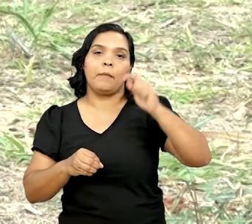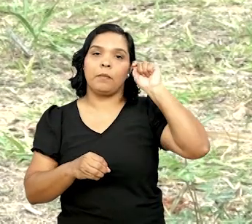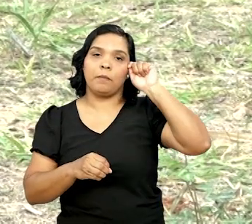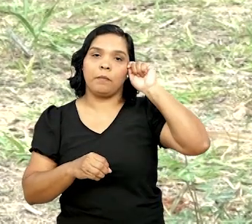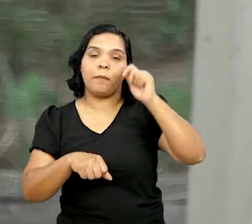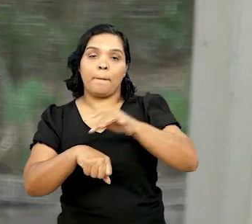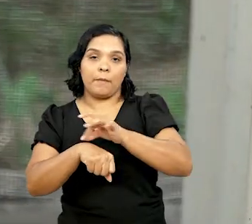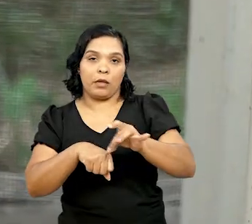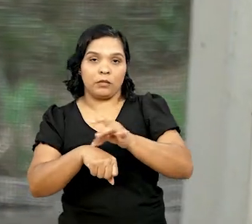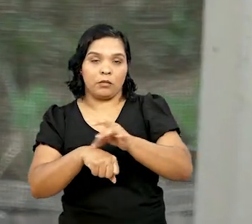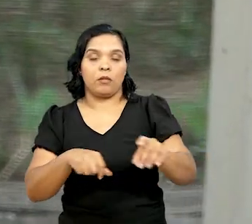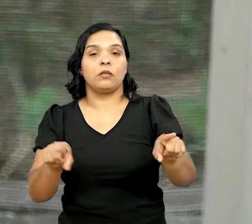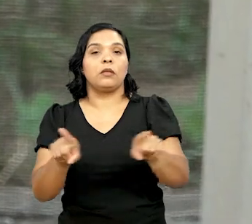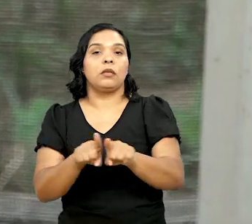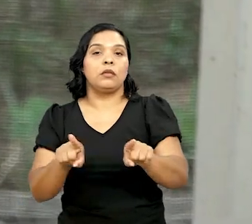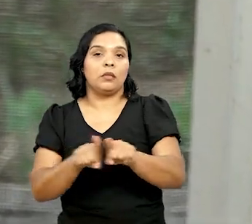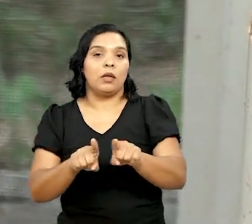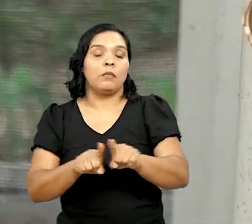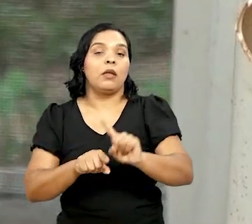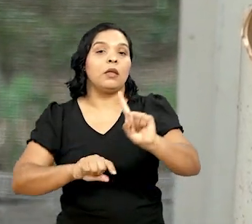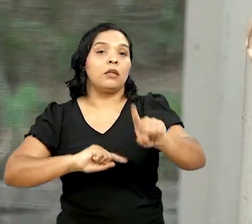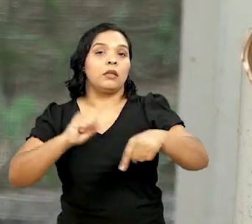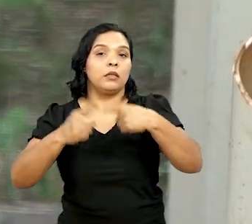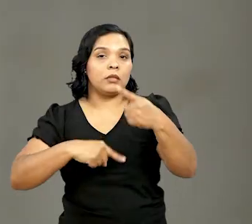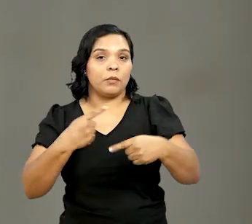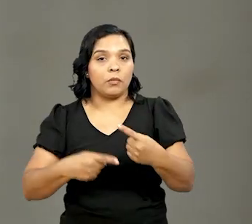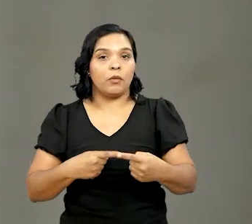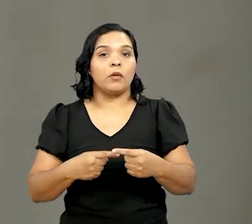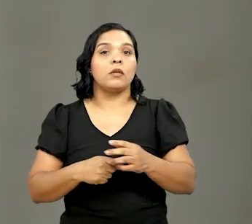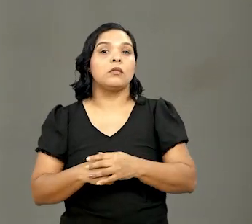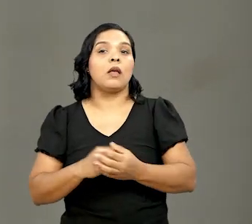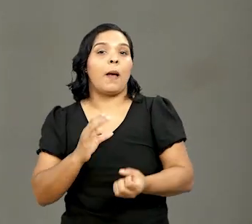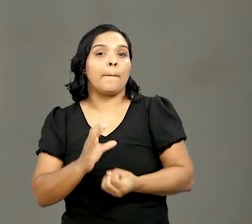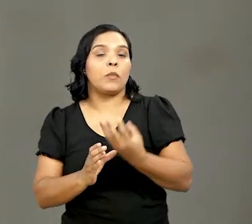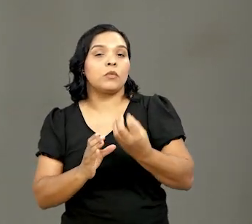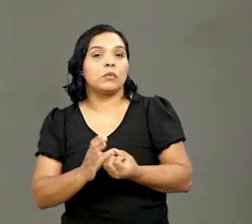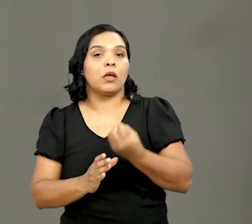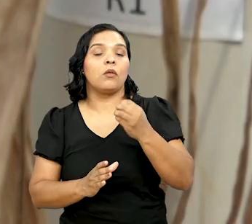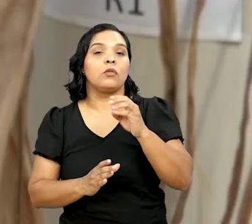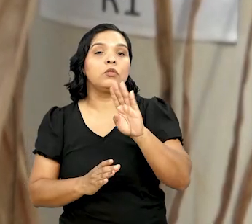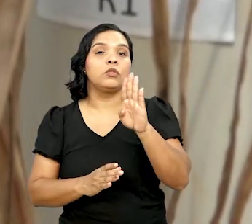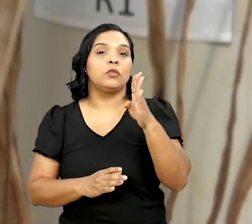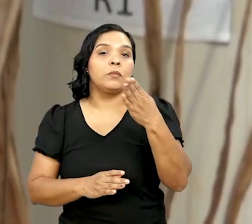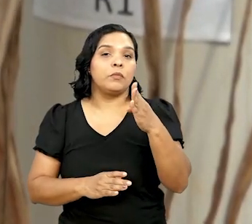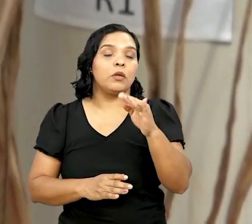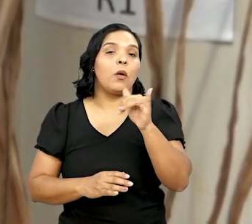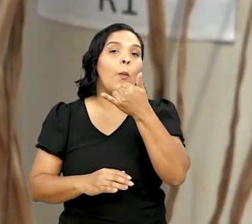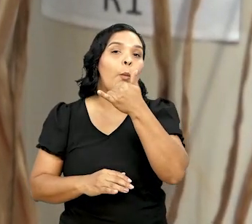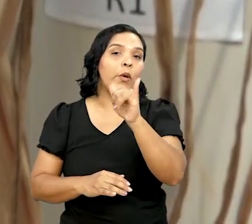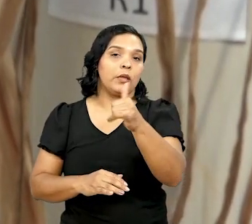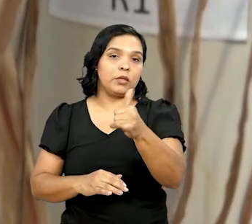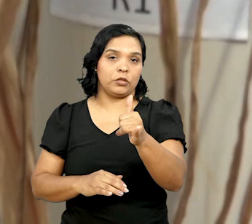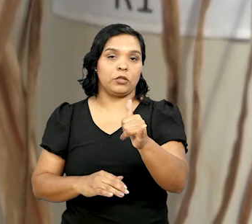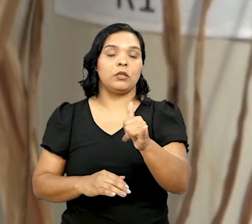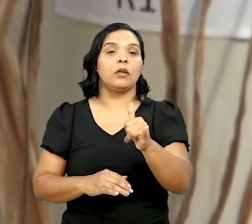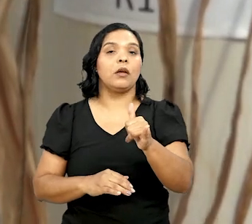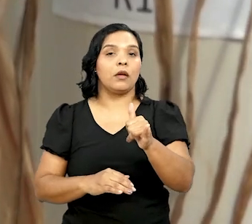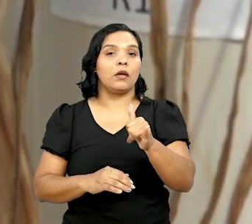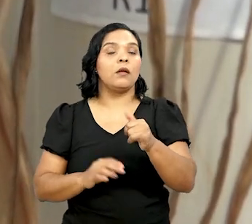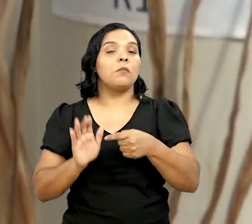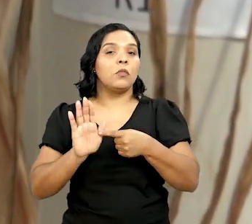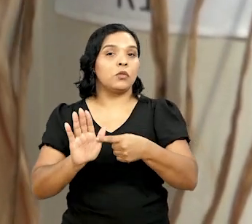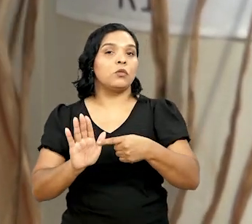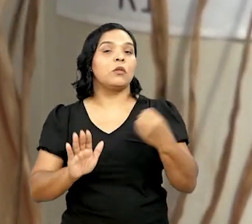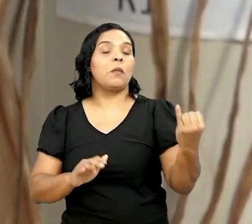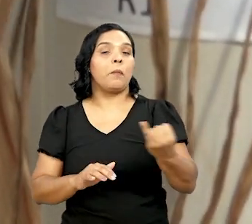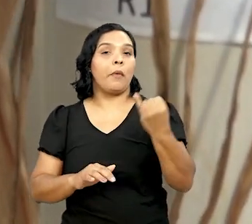petróleo. E a irrigação de espécies que mais tarde vão ser destinadas à produção de bioenergia se mostrou uma